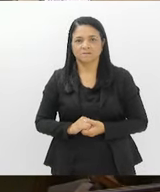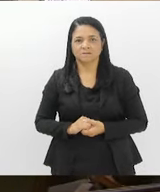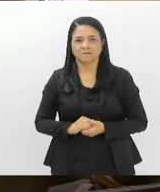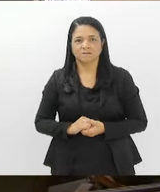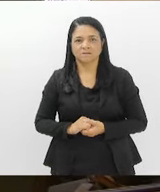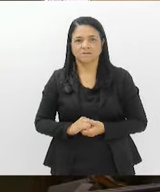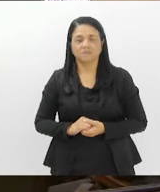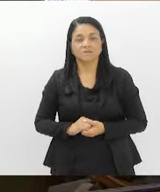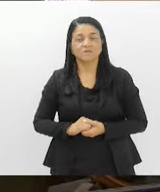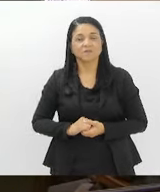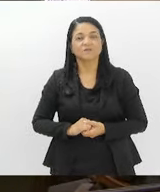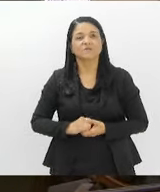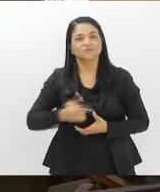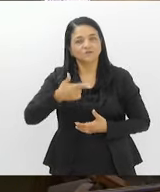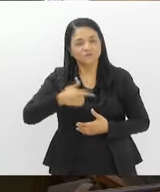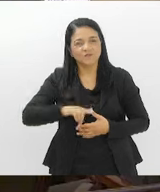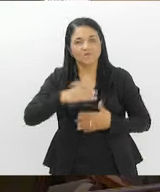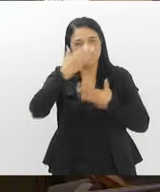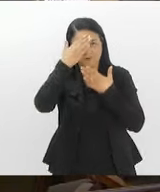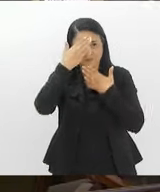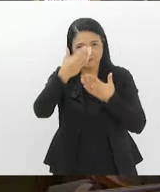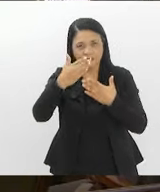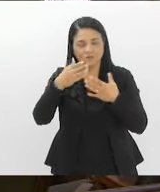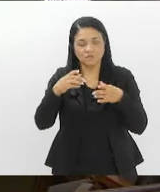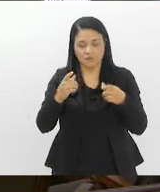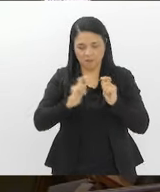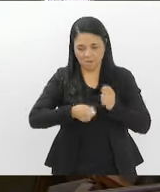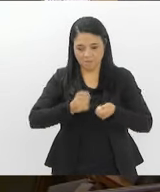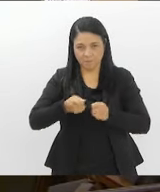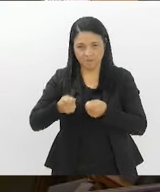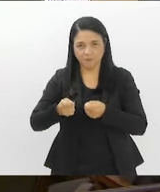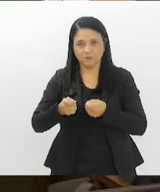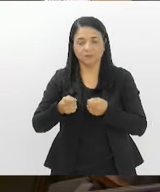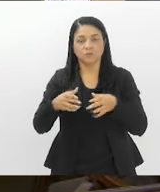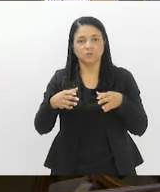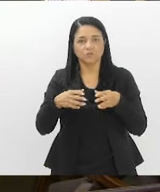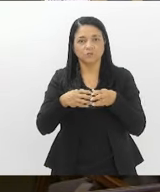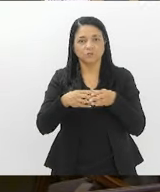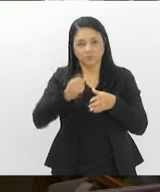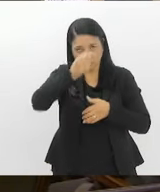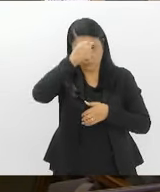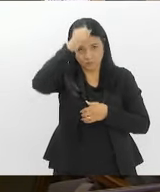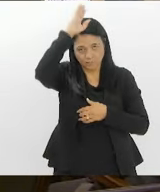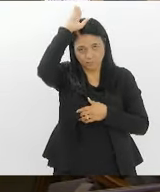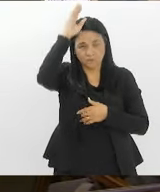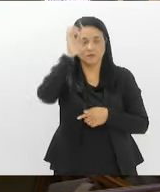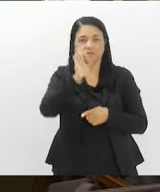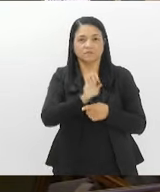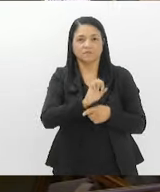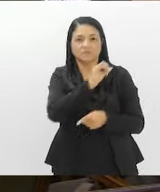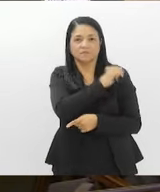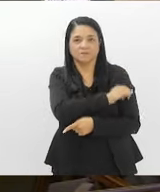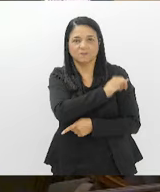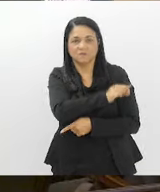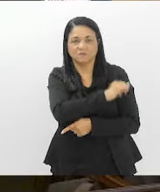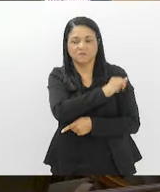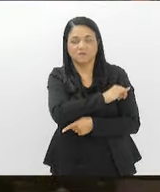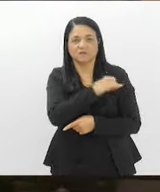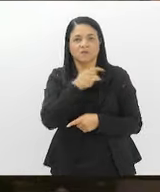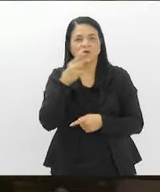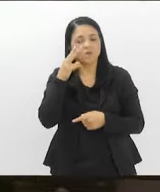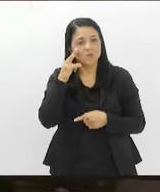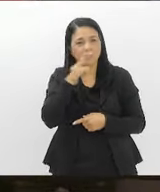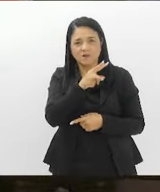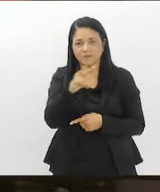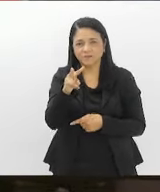Mais uma vez agradeço a banda do Corpo de Bombeiros do Estado do Rio de Janeiro e, olhando daqui,